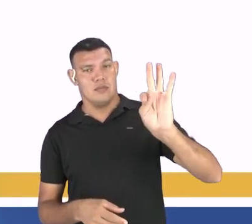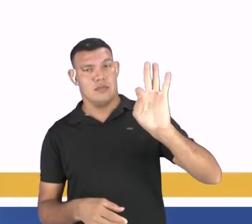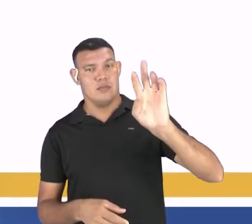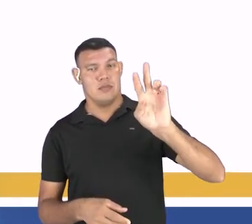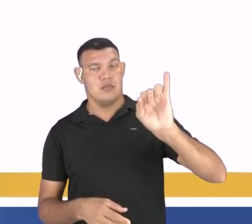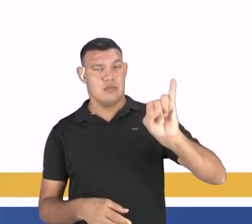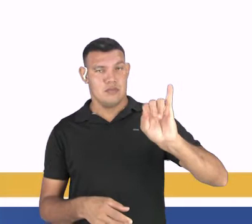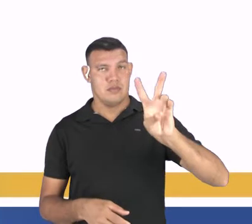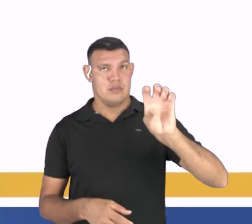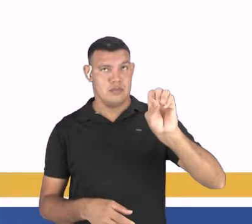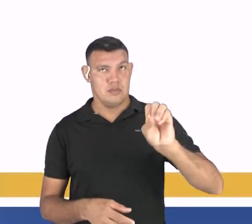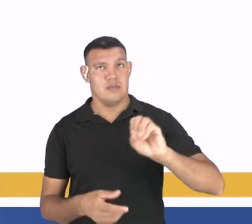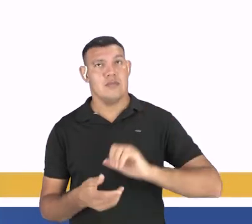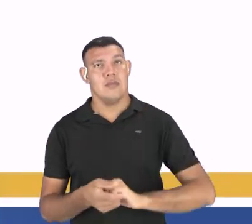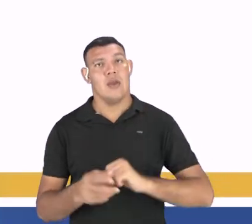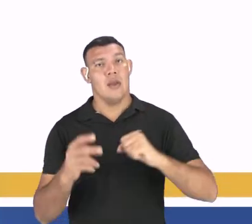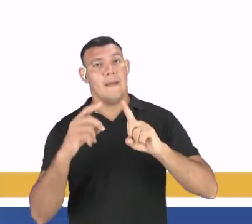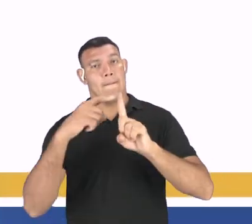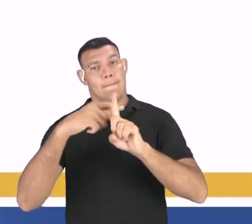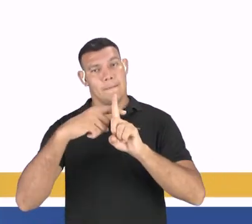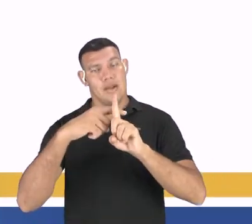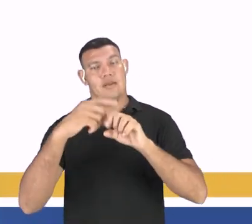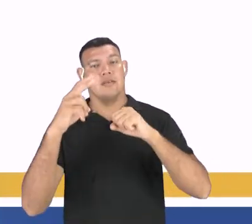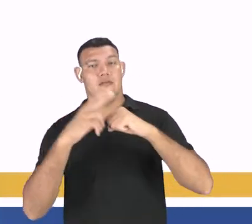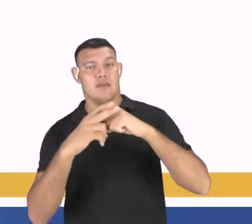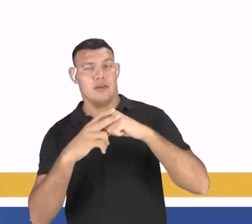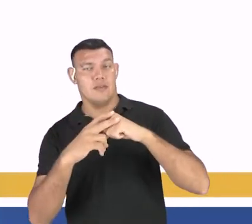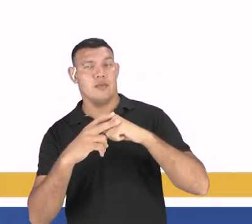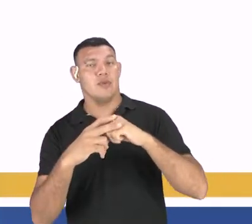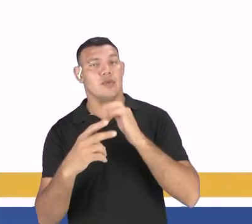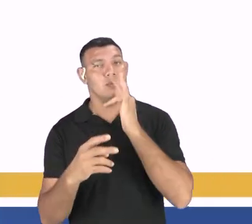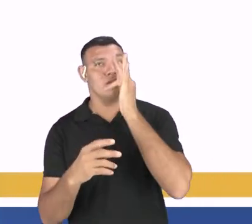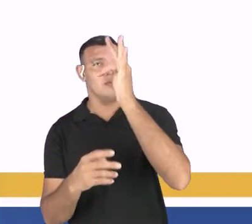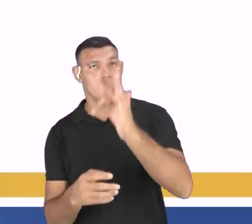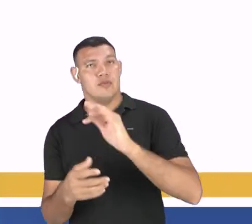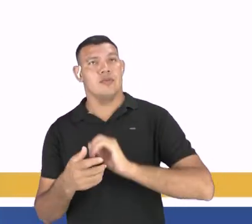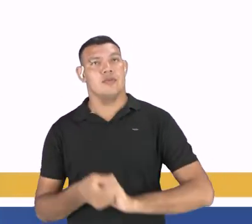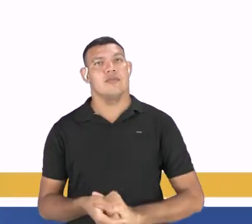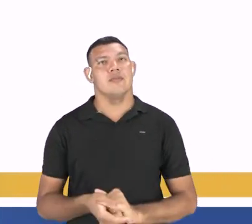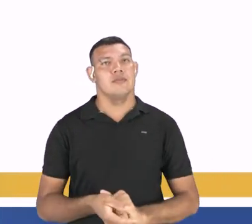llego temprano, te llamaré más tarde.